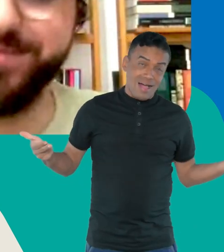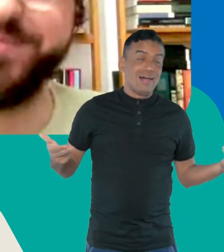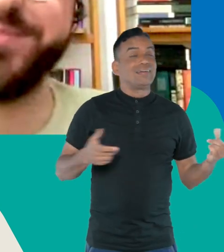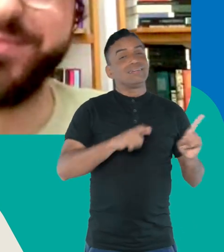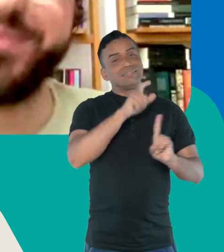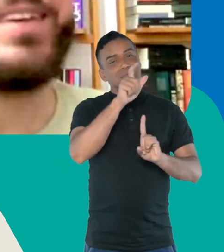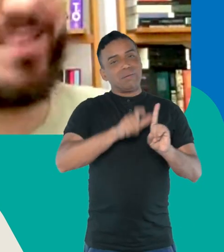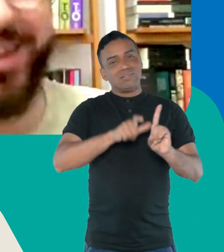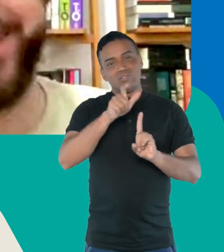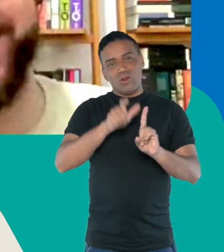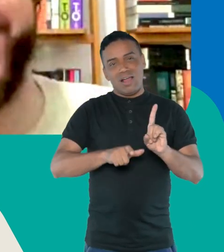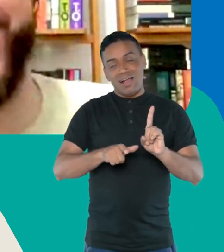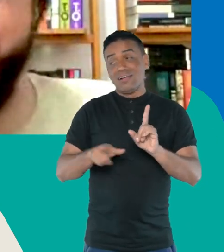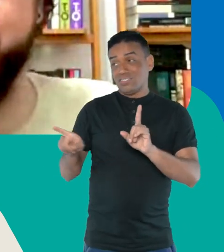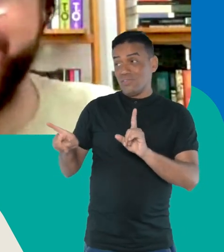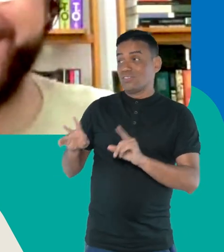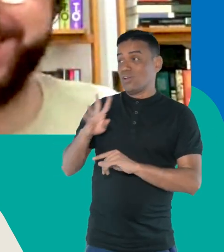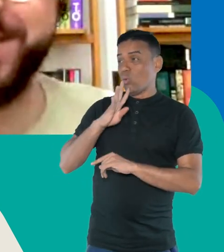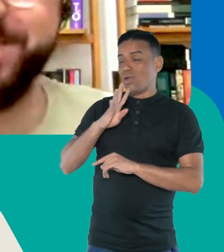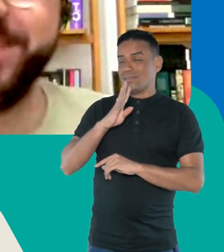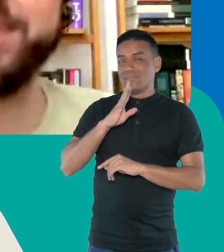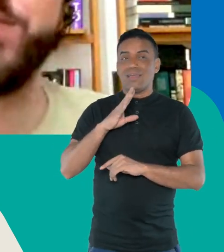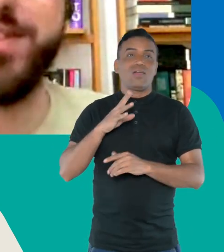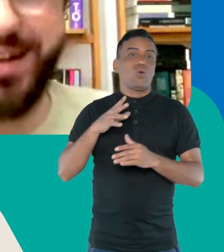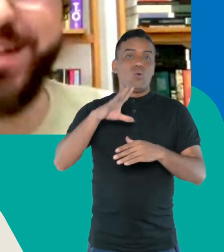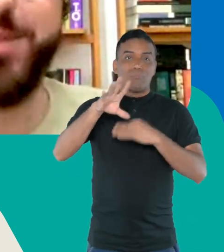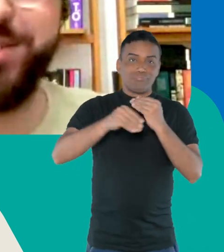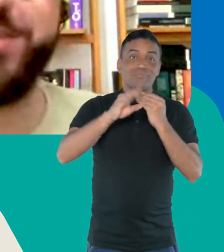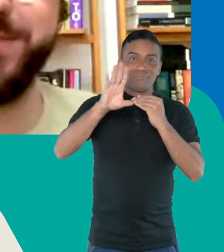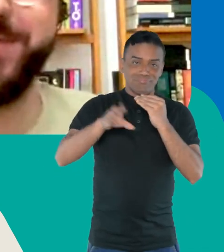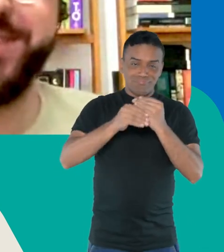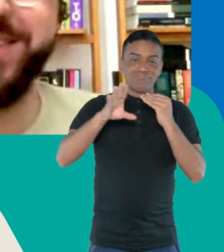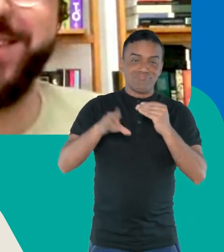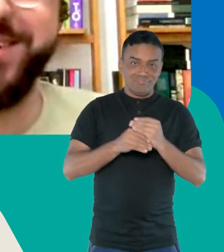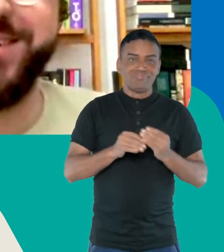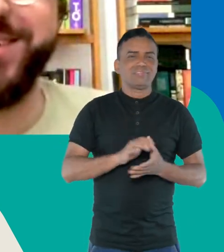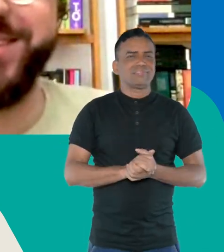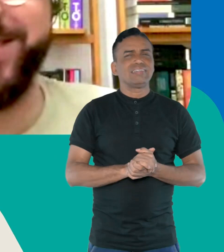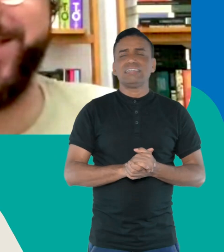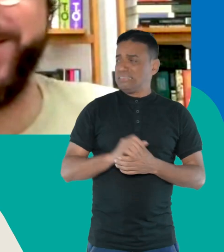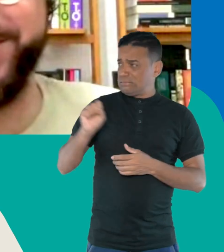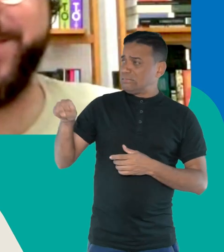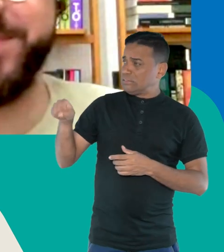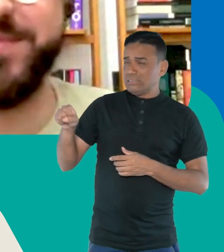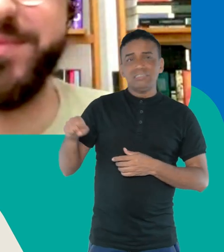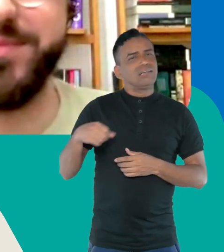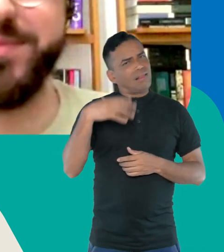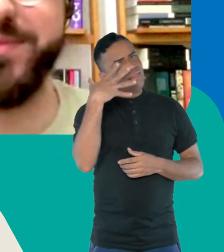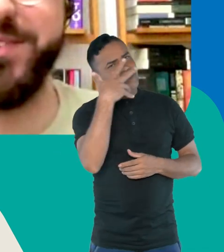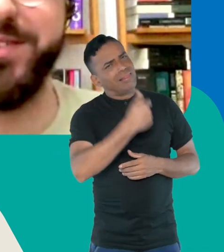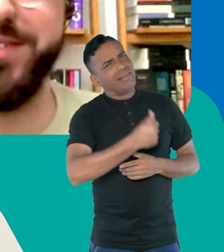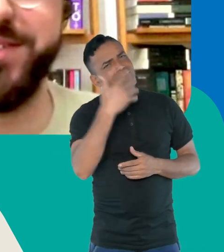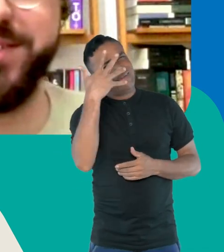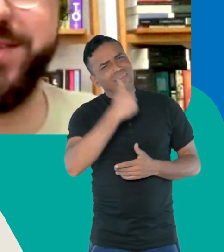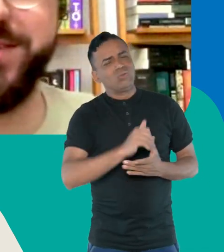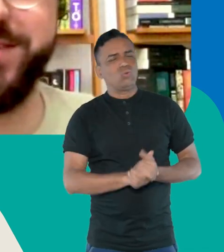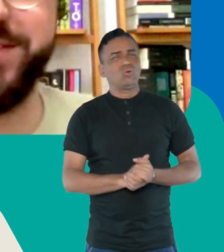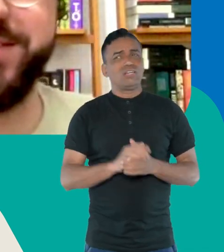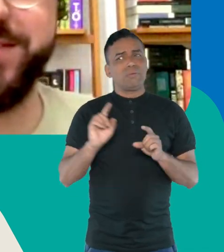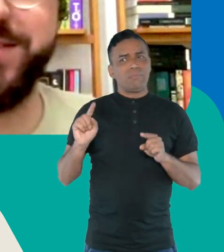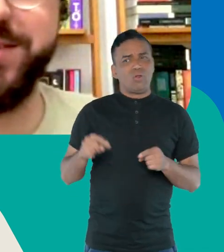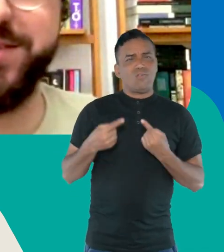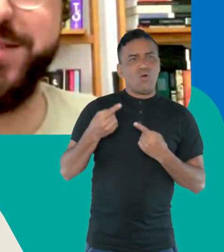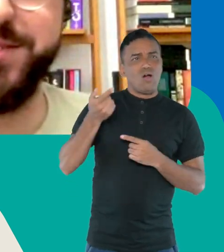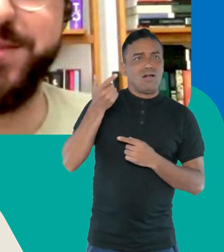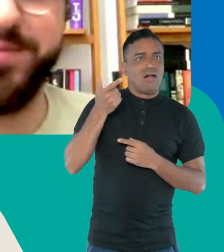personagens que você É, conheceu. com certeza. Isso, Lindo, exatamente. lindo, lindo. E o que me provoca numa outra questão